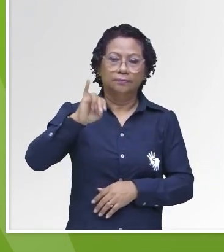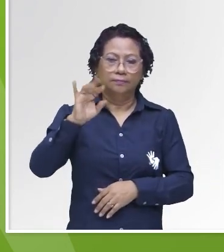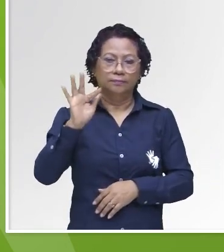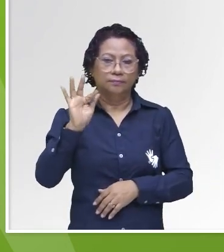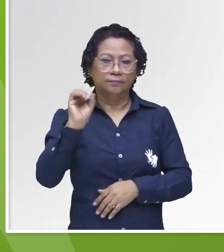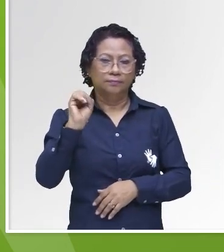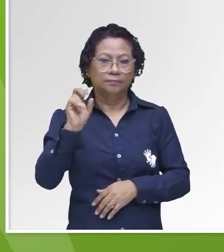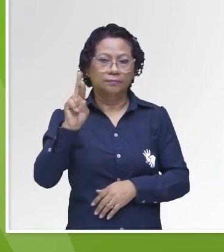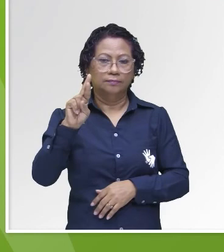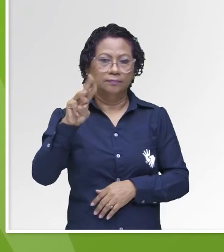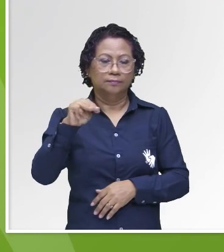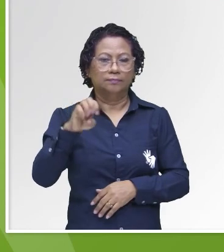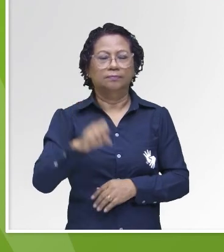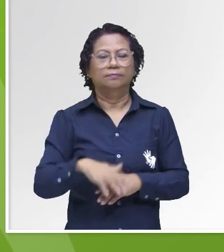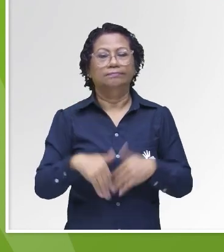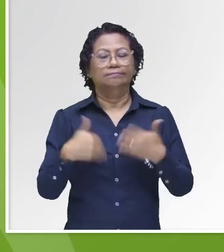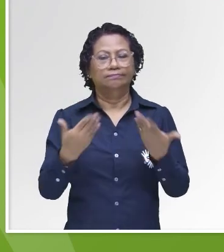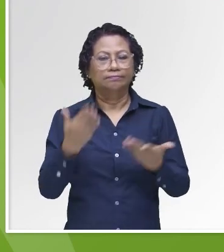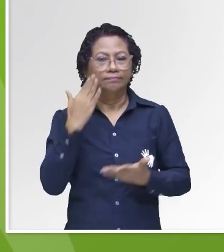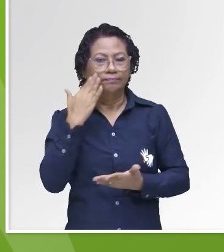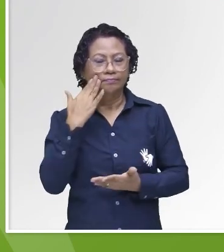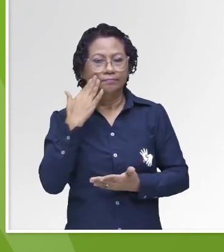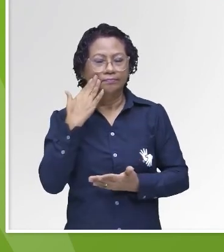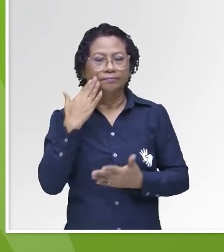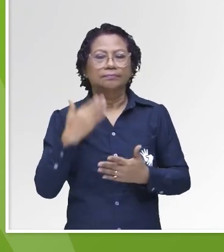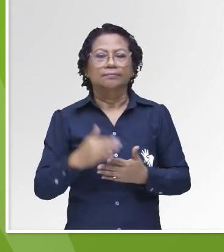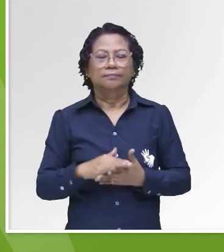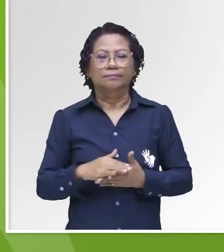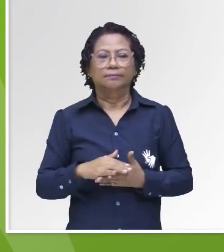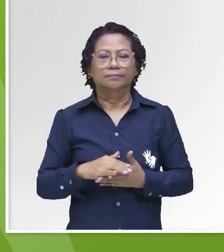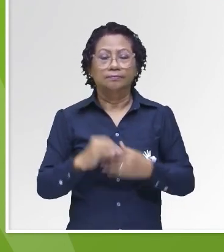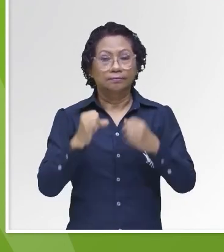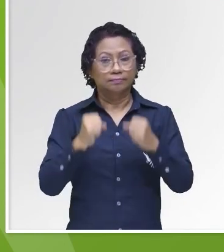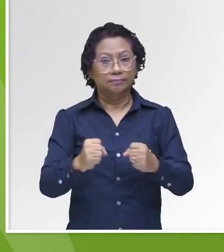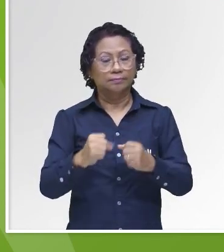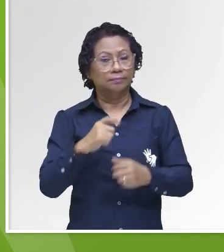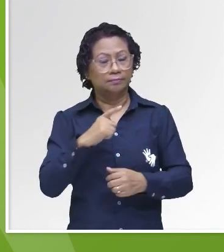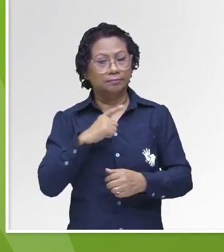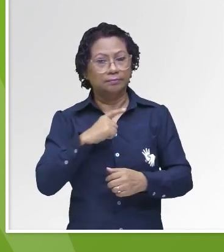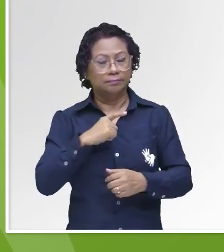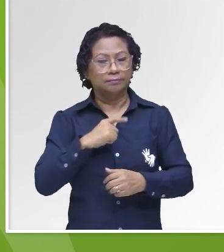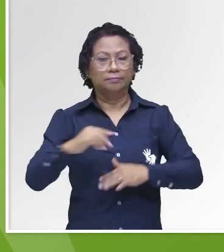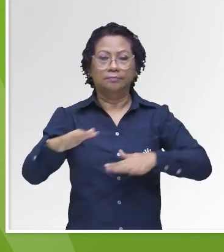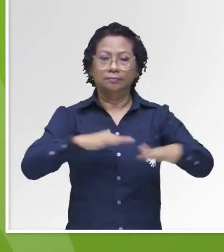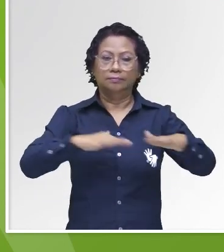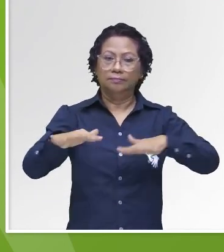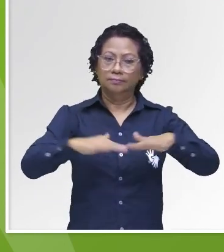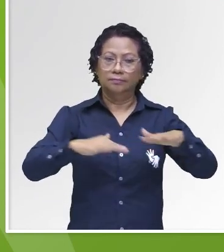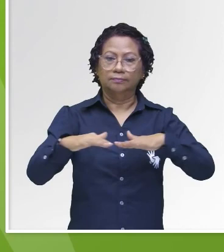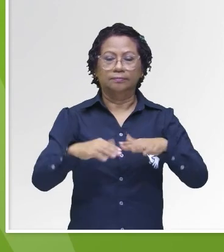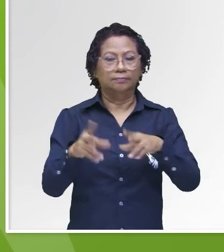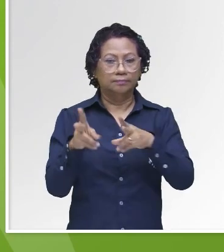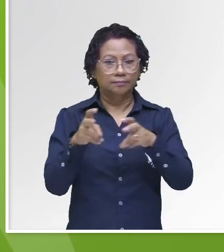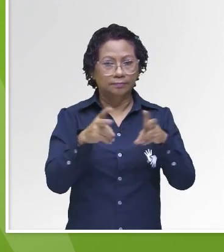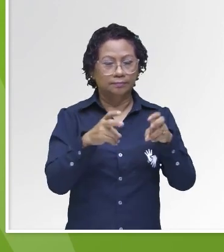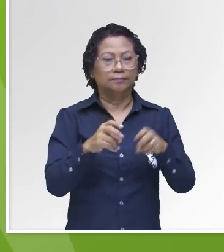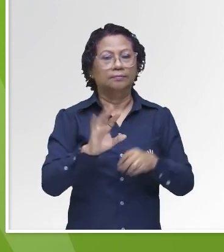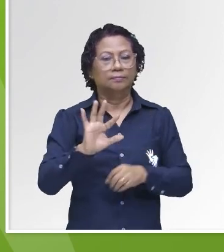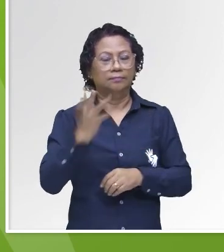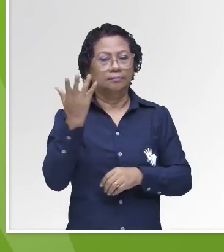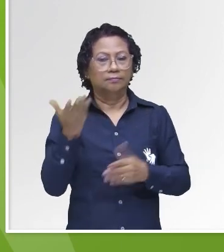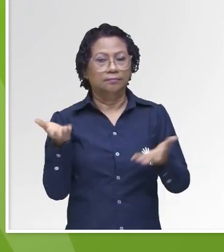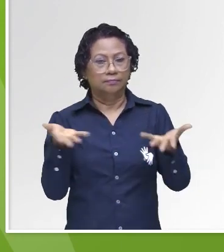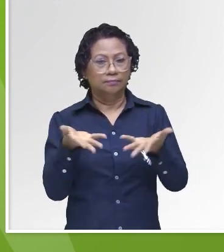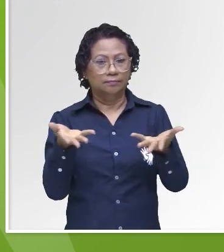bem, quando o corpo realiza esse movimento, esse lançamento oblíquo, olha, que você está vendo aí, olha, acontecendo nesse